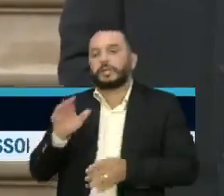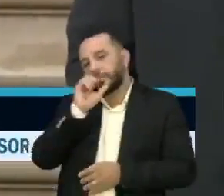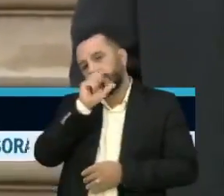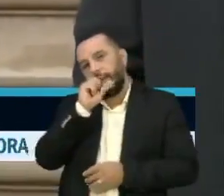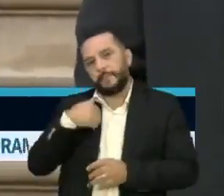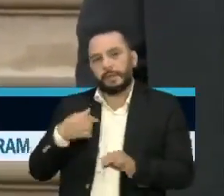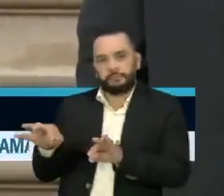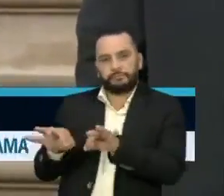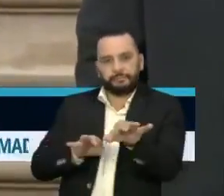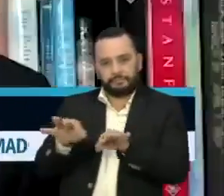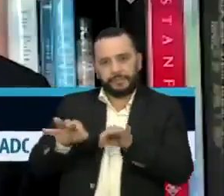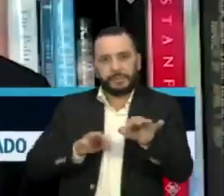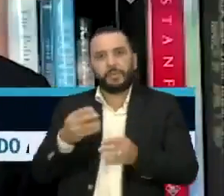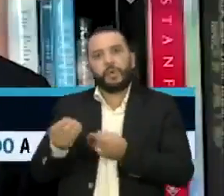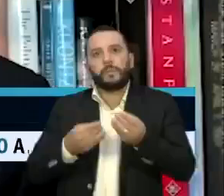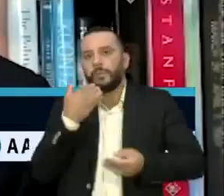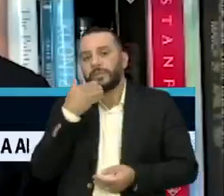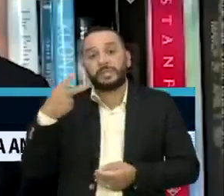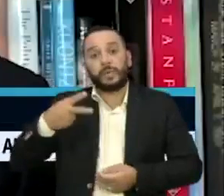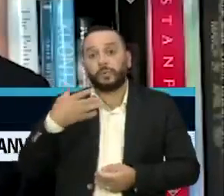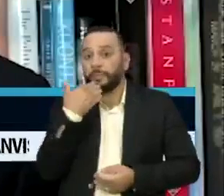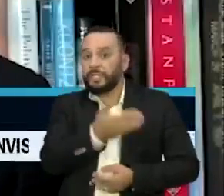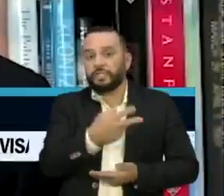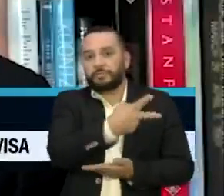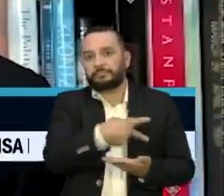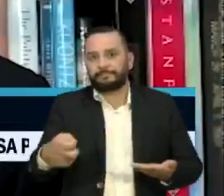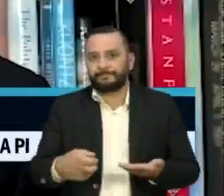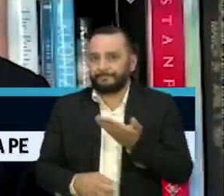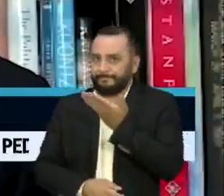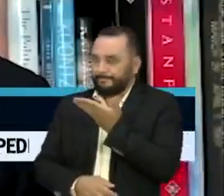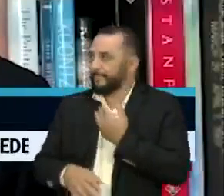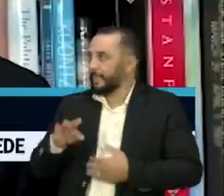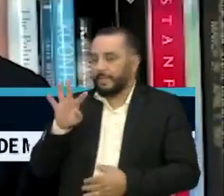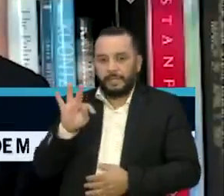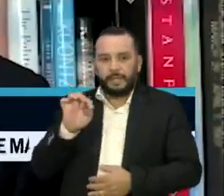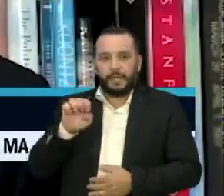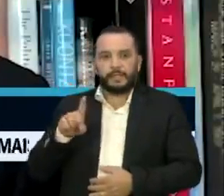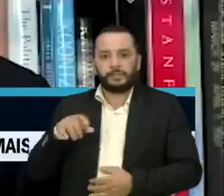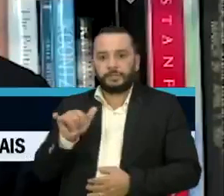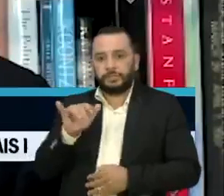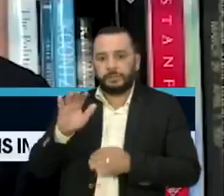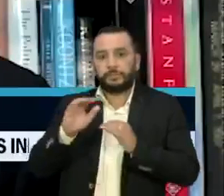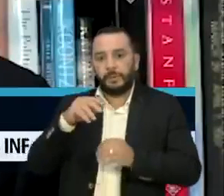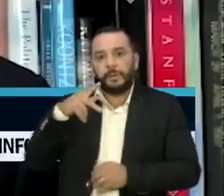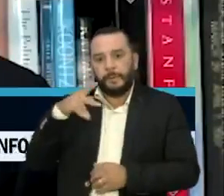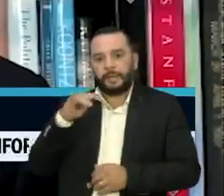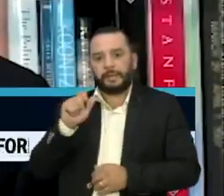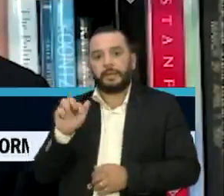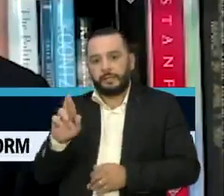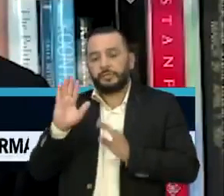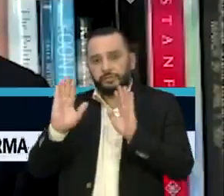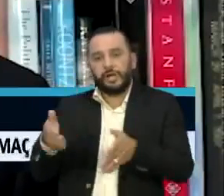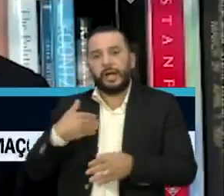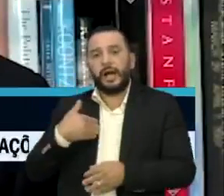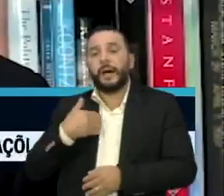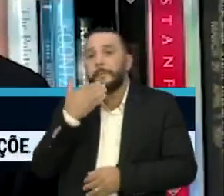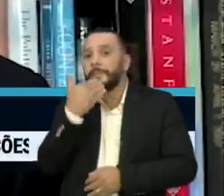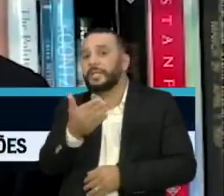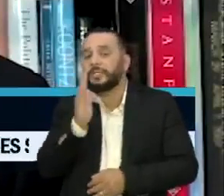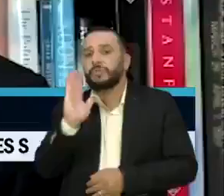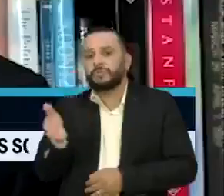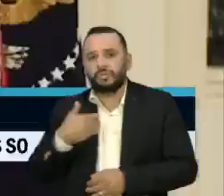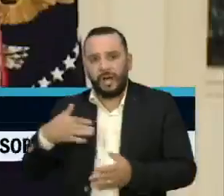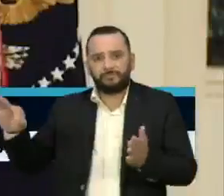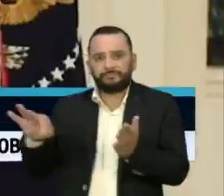segundo pedido de impeachment de trump parlamentar sad Lil divulgou que 180 congressistas e já assinaram a versão